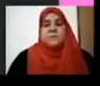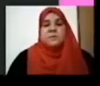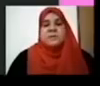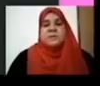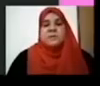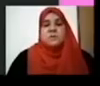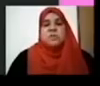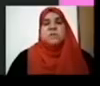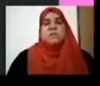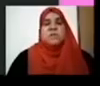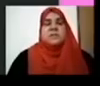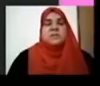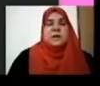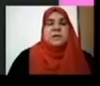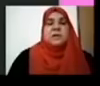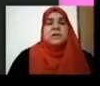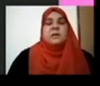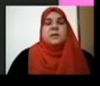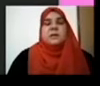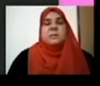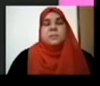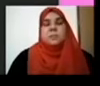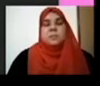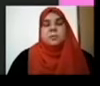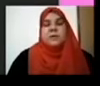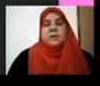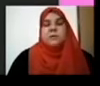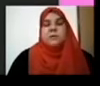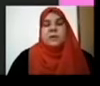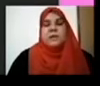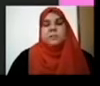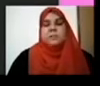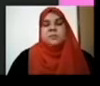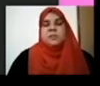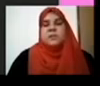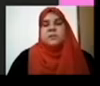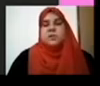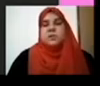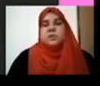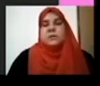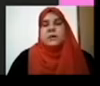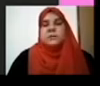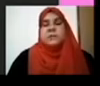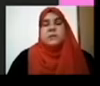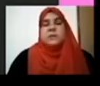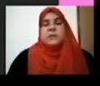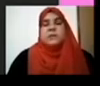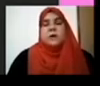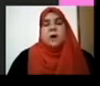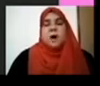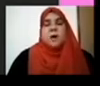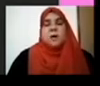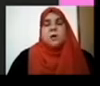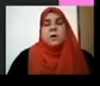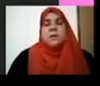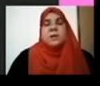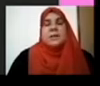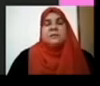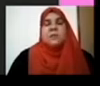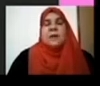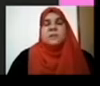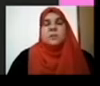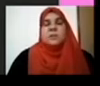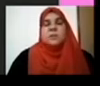não preciso fazer a distributiva, eu já sei que esse produto vai resultar numa diferença de dois quadrados. Então, ó, quando